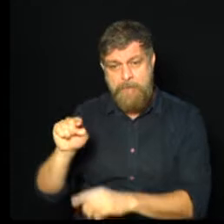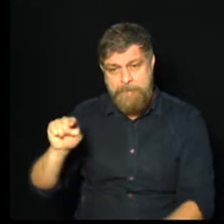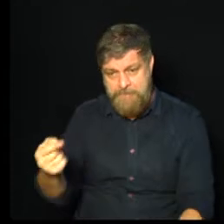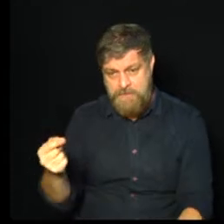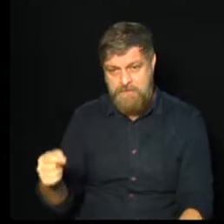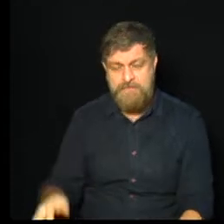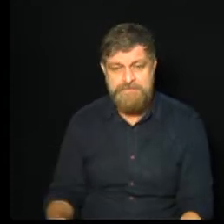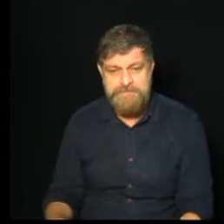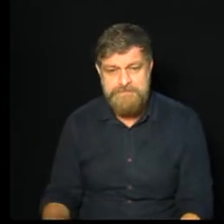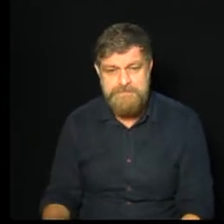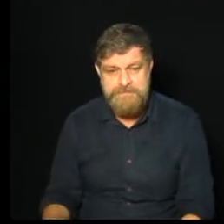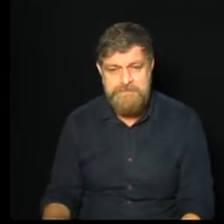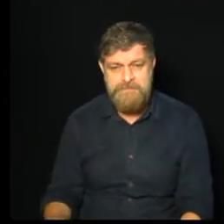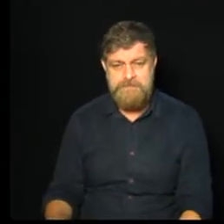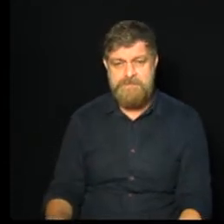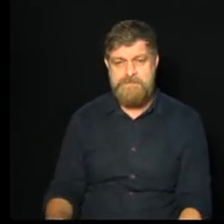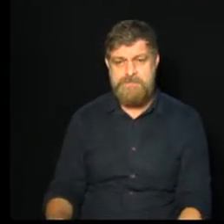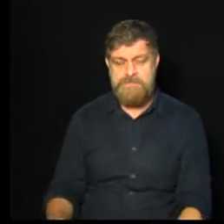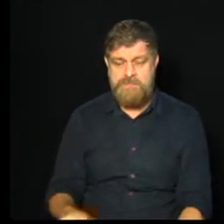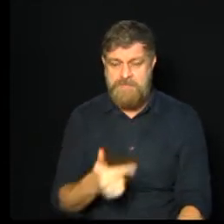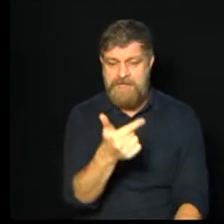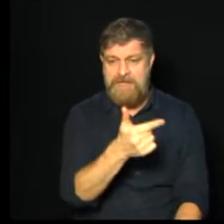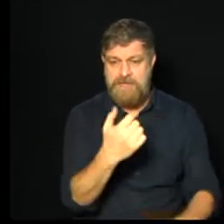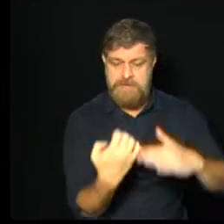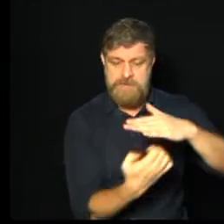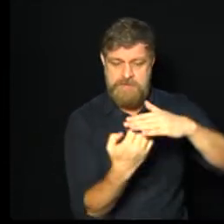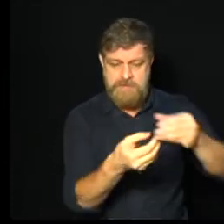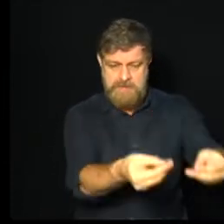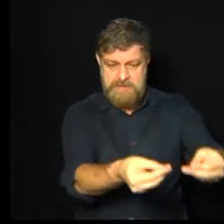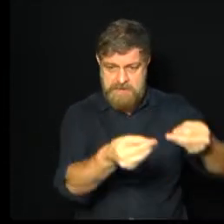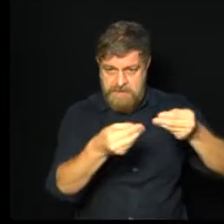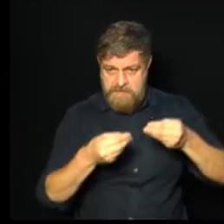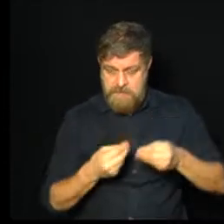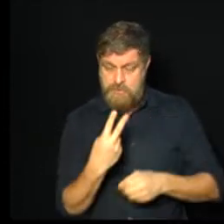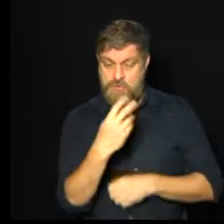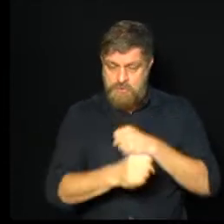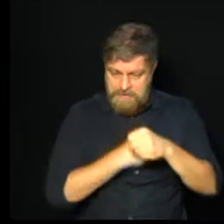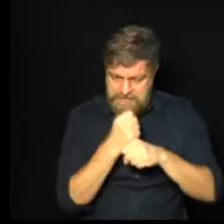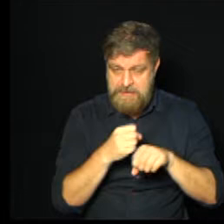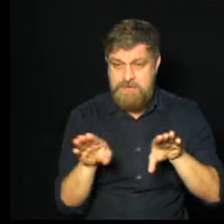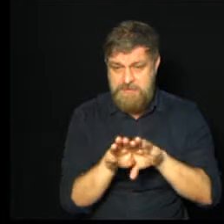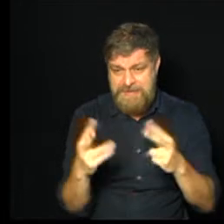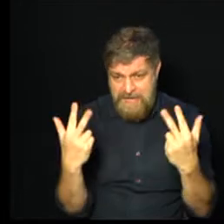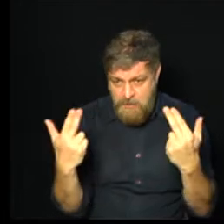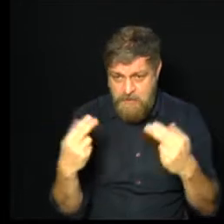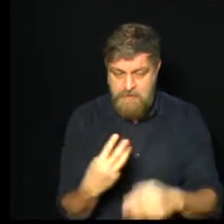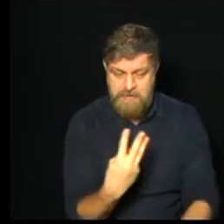51.251.885,28. Uma segunda, pelos mesmos 2 anos,